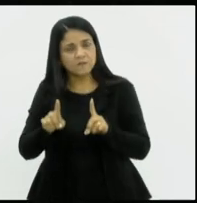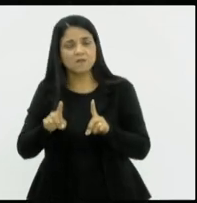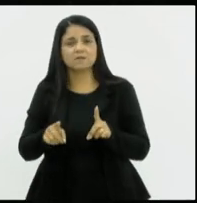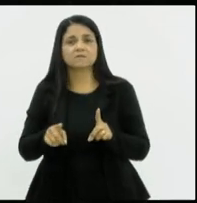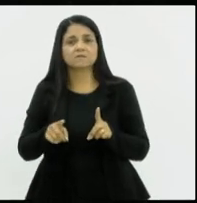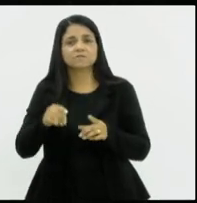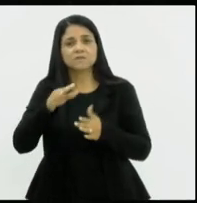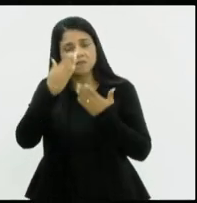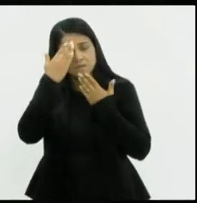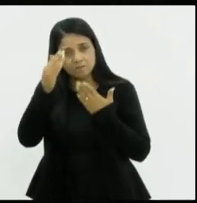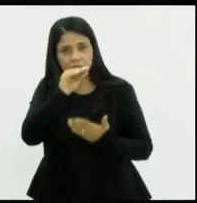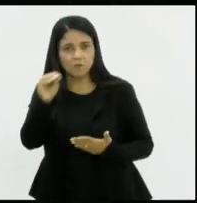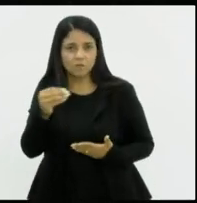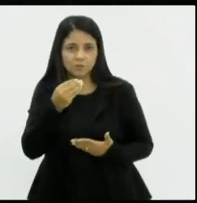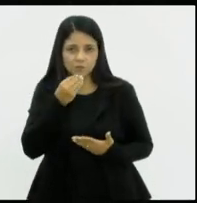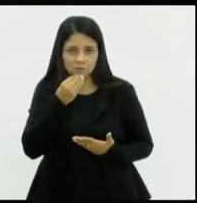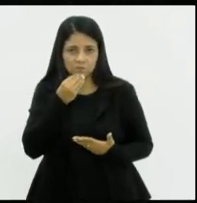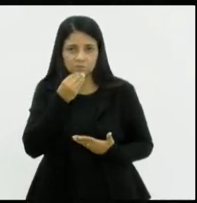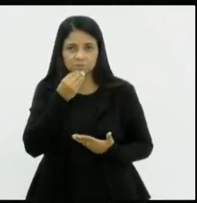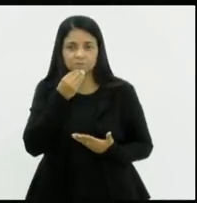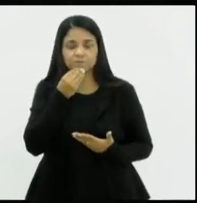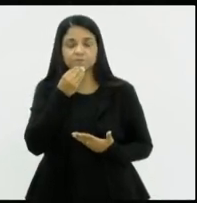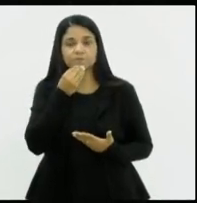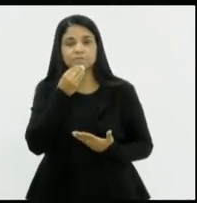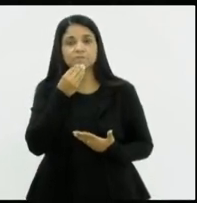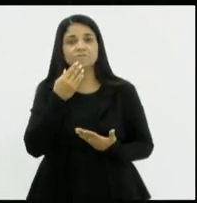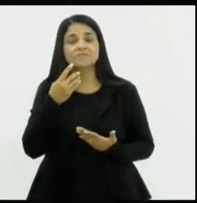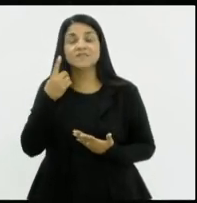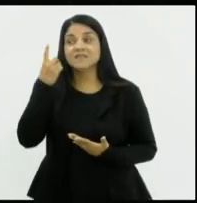a oportunidade e espero que as nossas